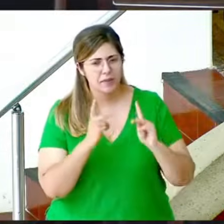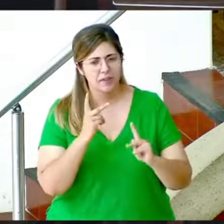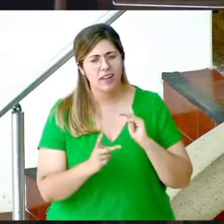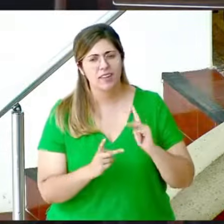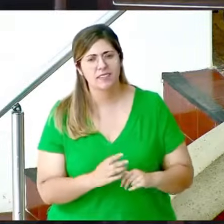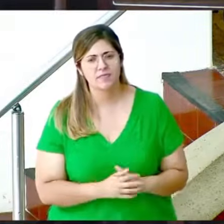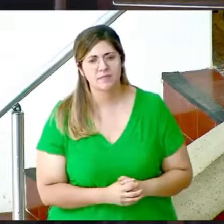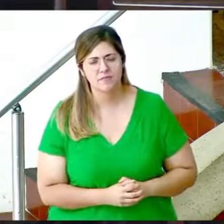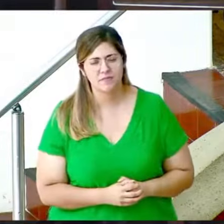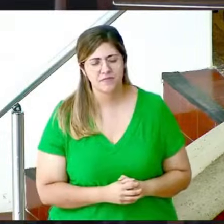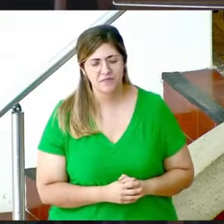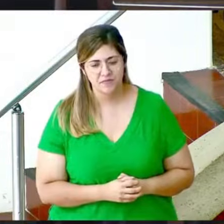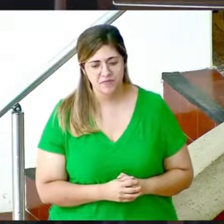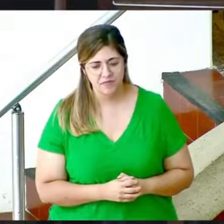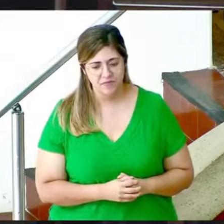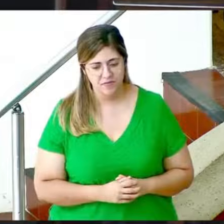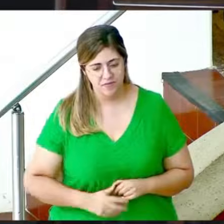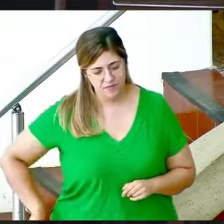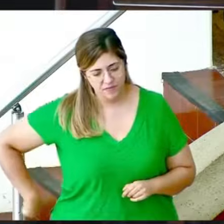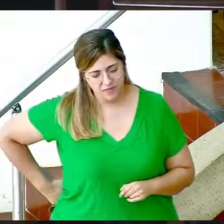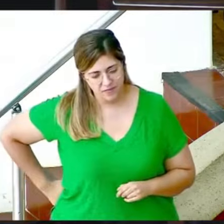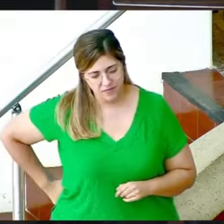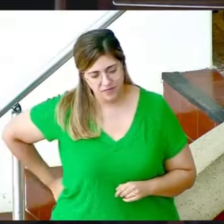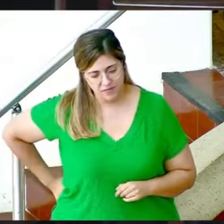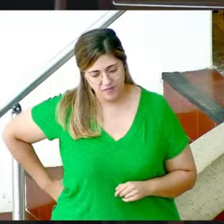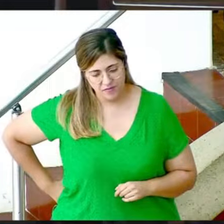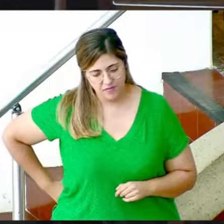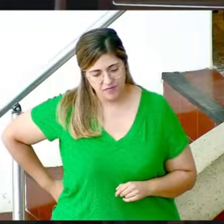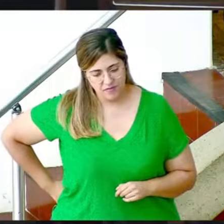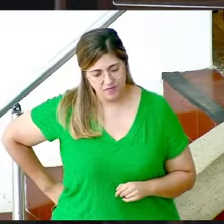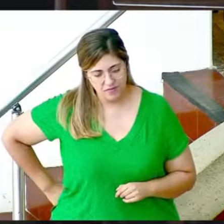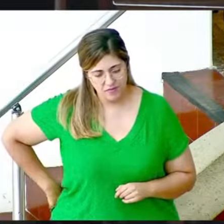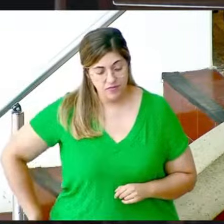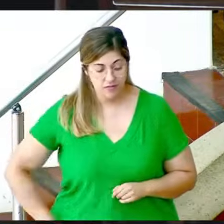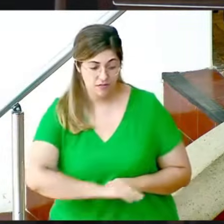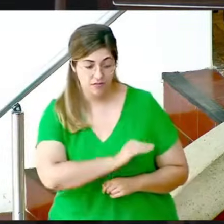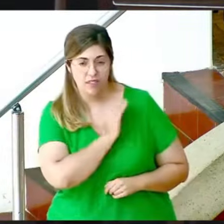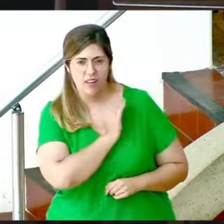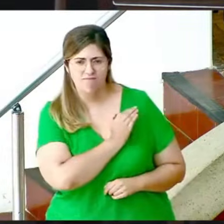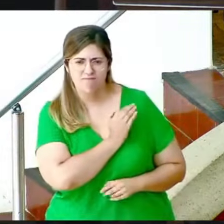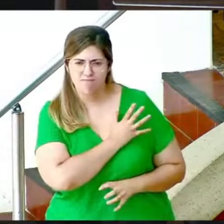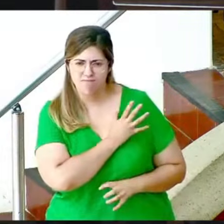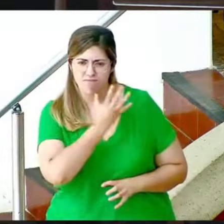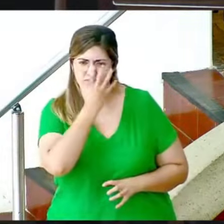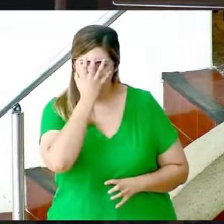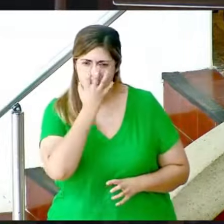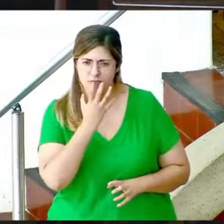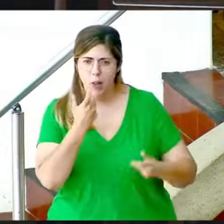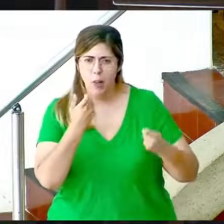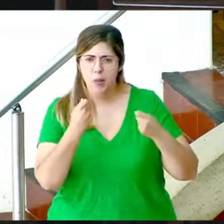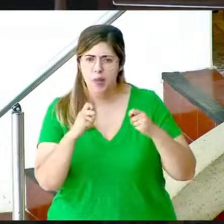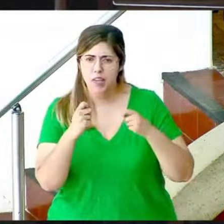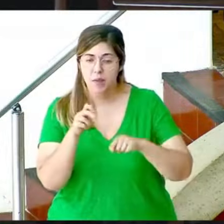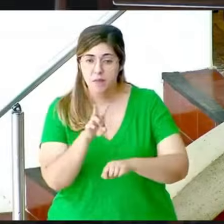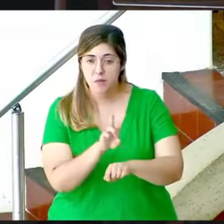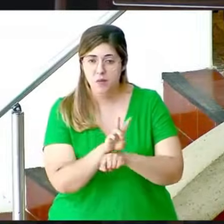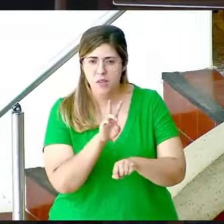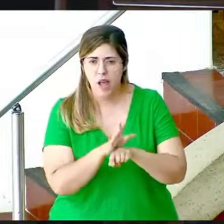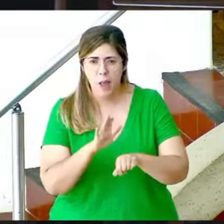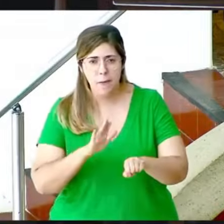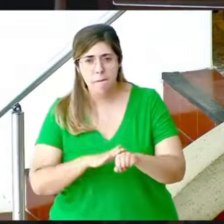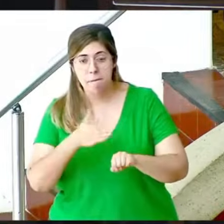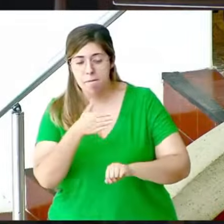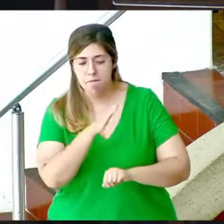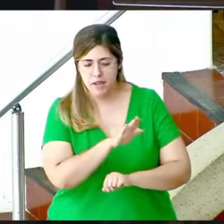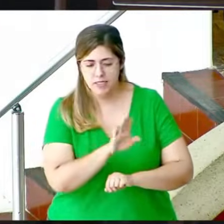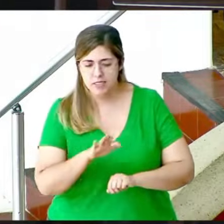um certo peso no coração. Nós precisamos cuidar mais das nossas crianças, nós precisamos cuidar mais dos nossos adolescentes, precisamos cuidar